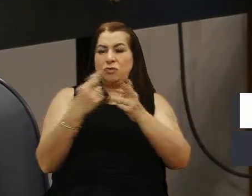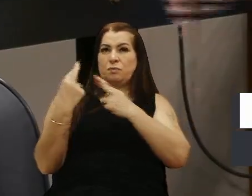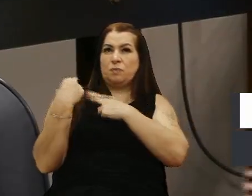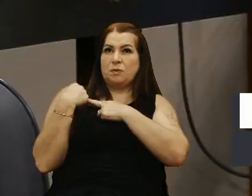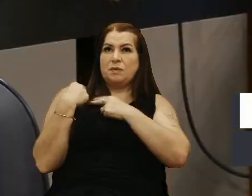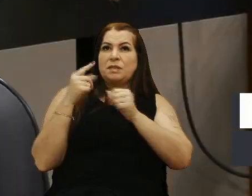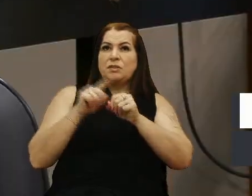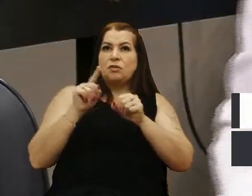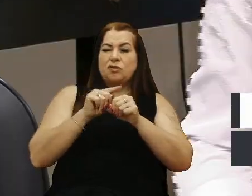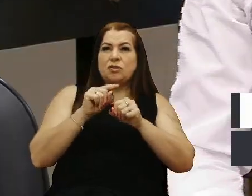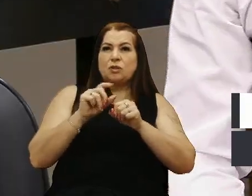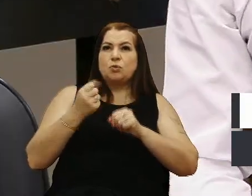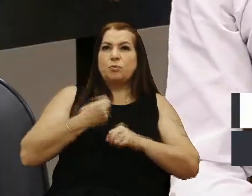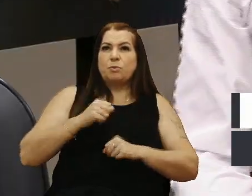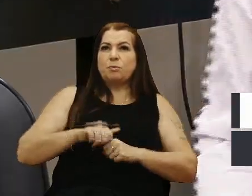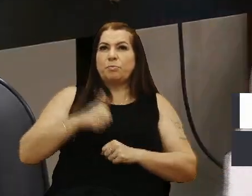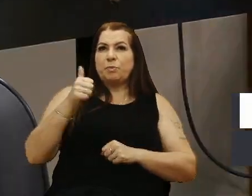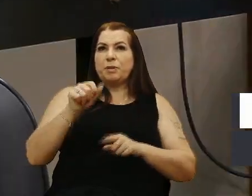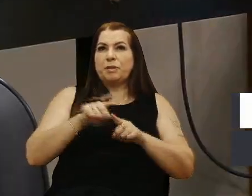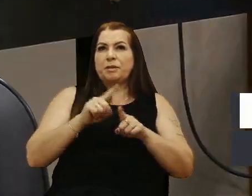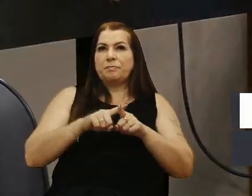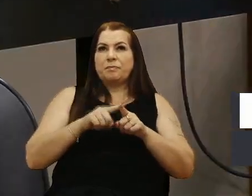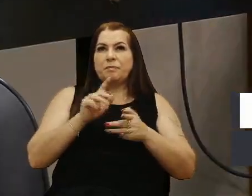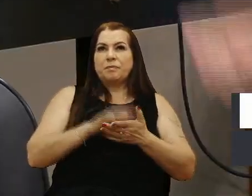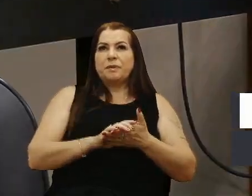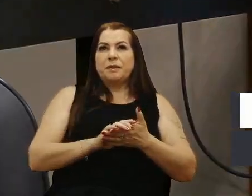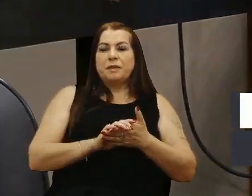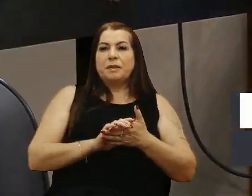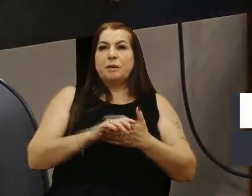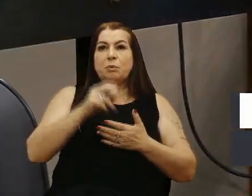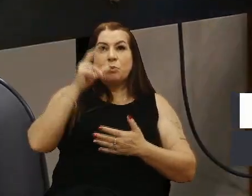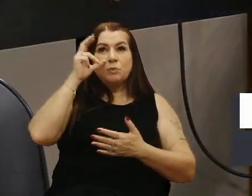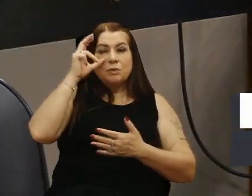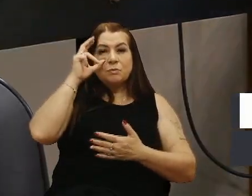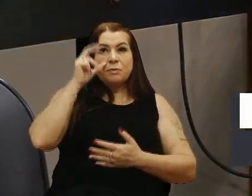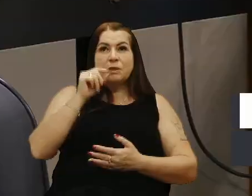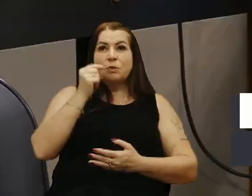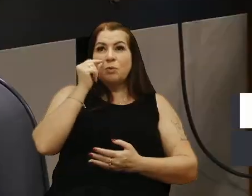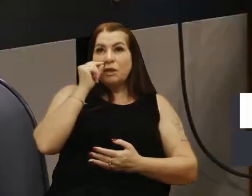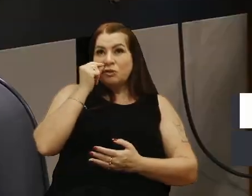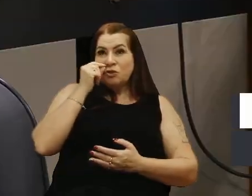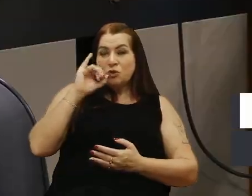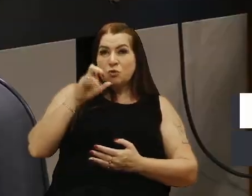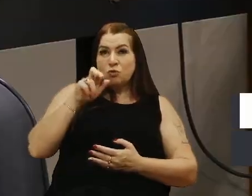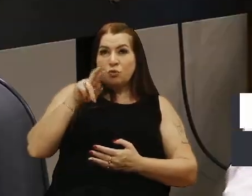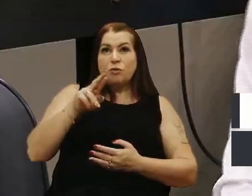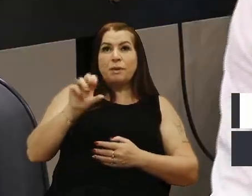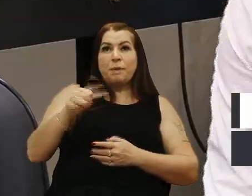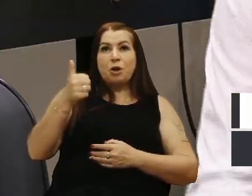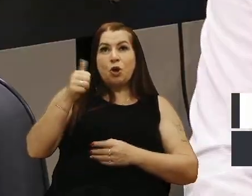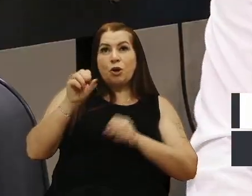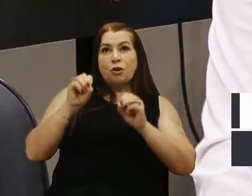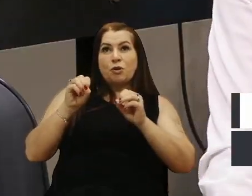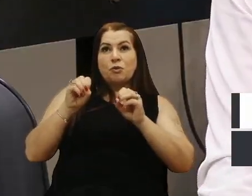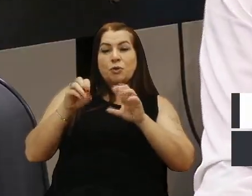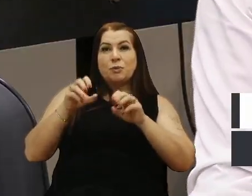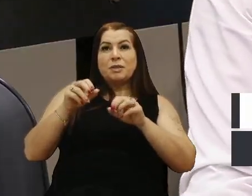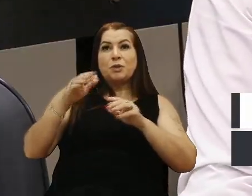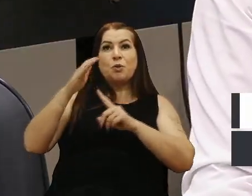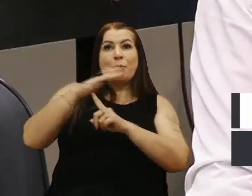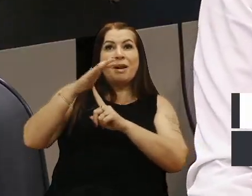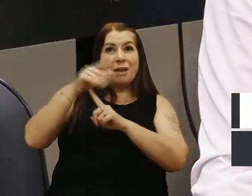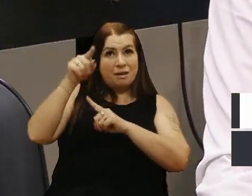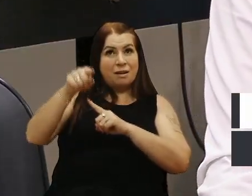eficiente, a gente tinha números melhores. Números melhores, sabe como, Sandra? Como o Ratinho Júnior no Paraná, que tem a melhor educação. E lá sim,